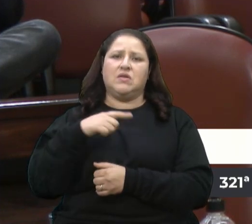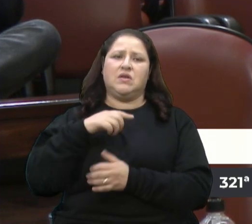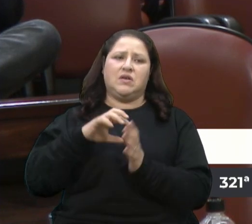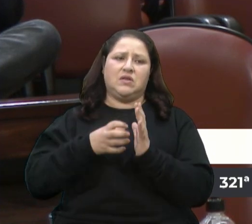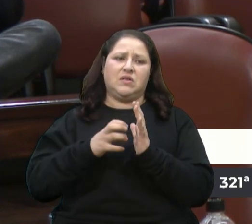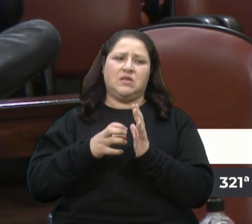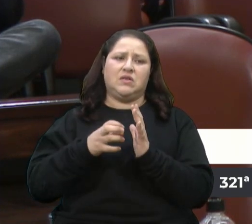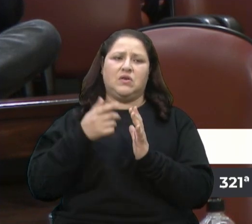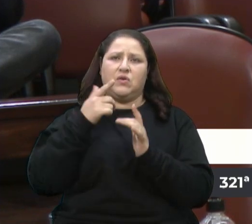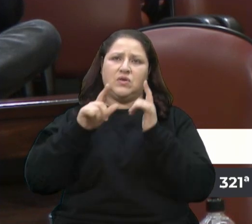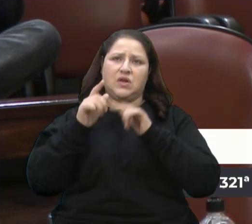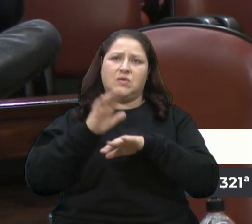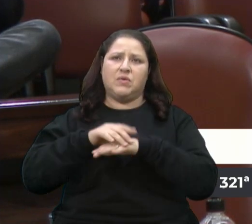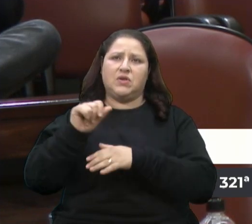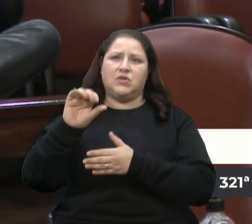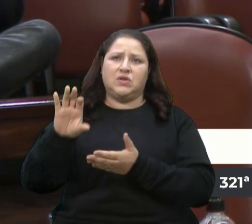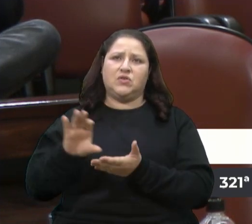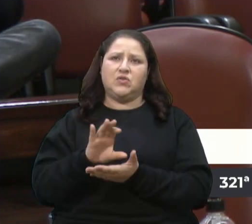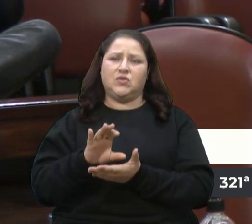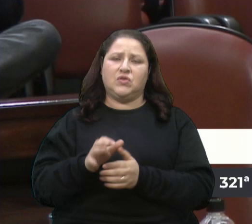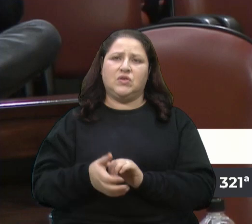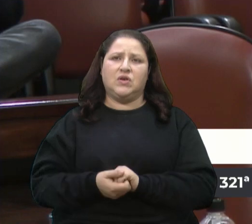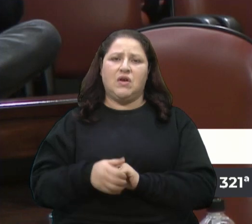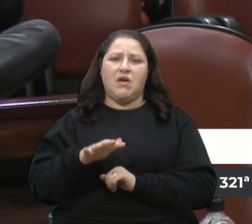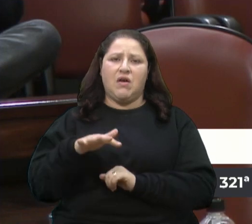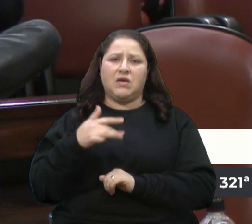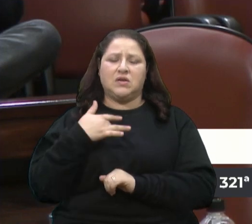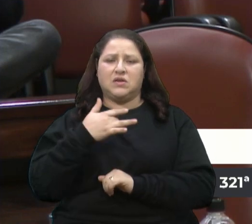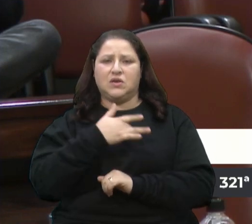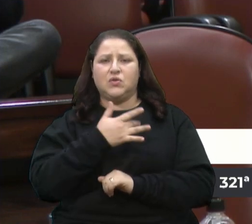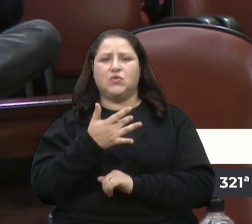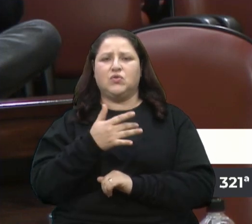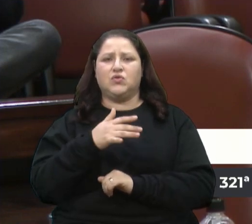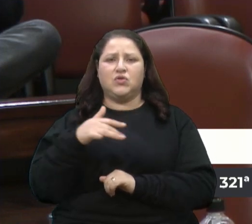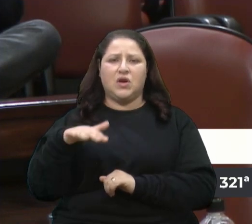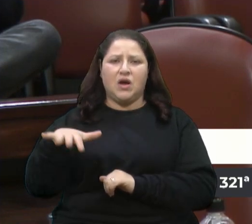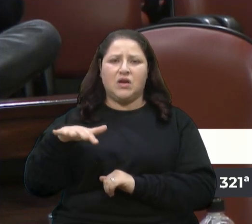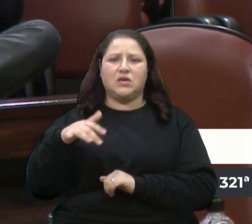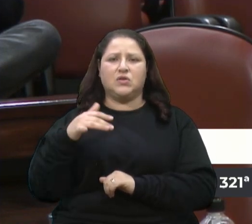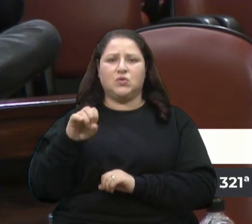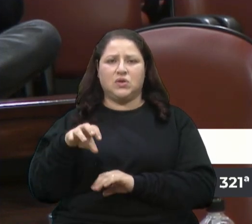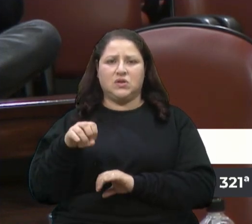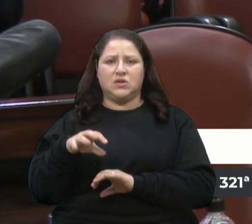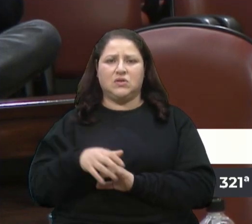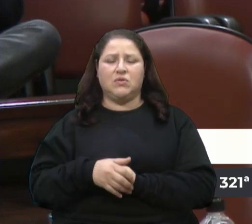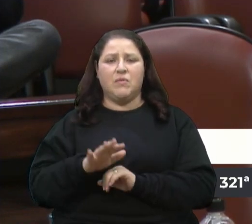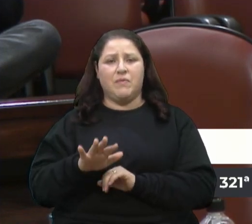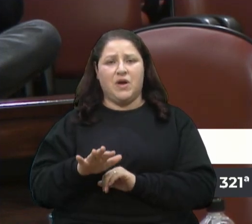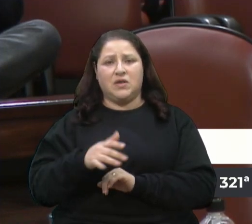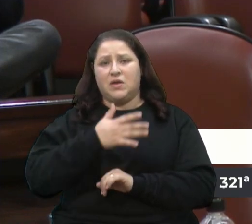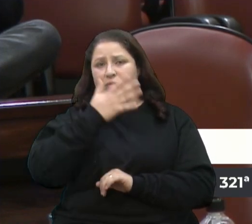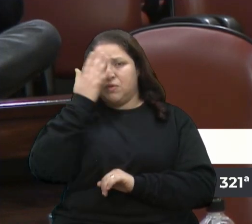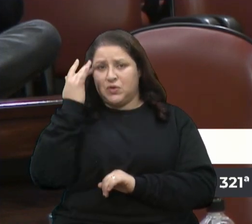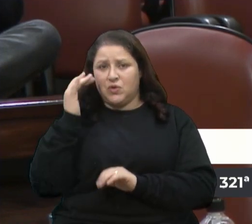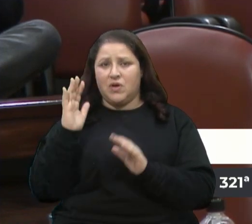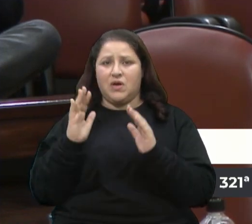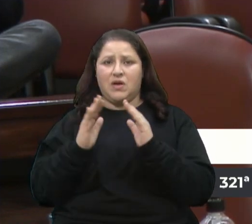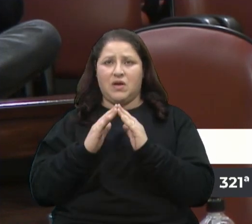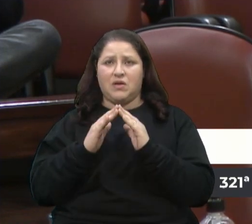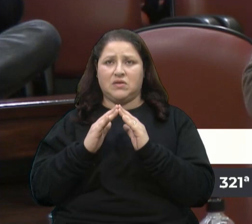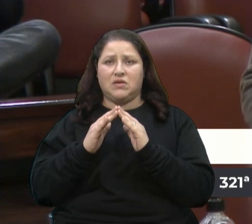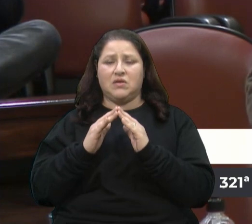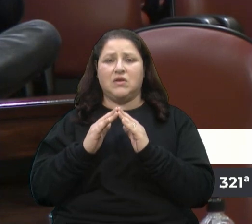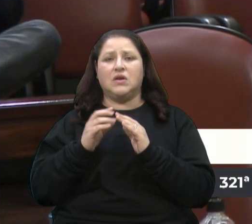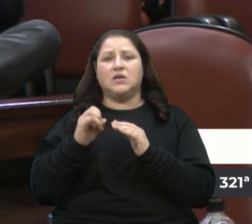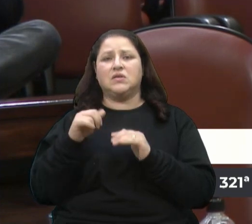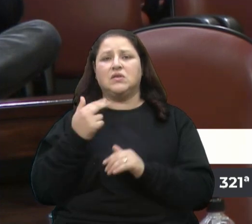mais para a área da saúde, para a área da educação. Agora, esse pessoal aqui que mora, daqui a pouco se a